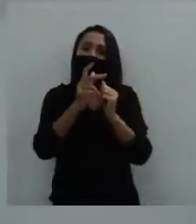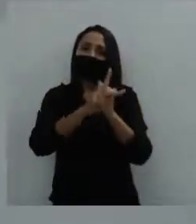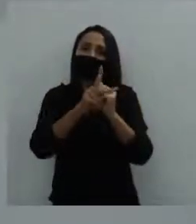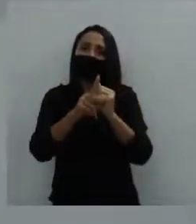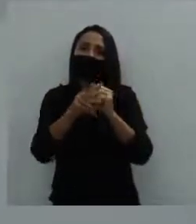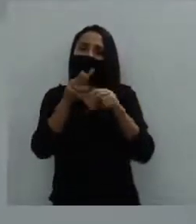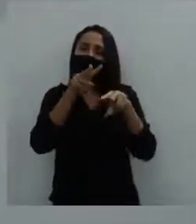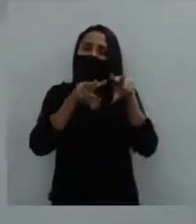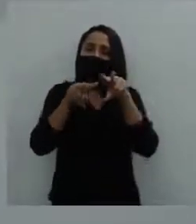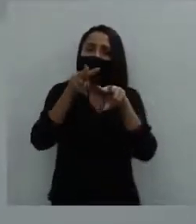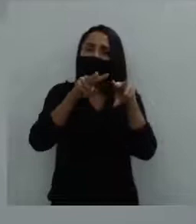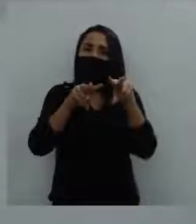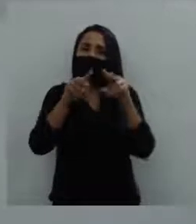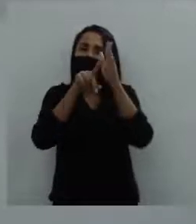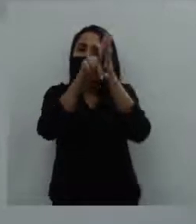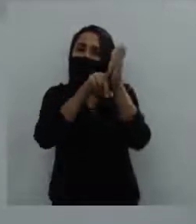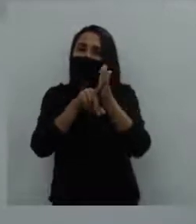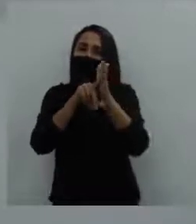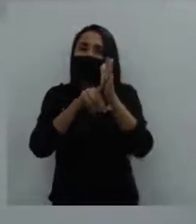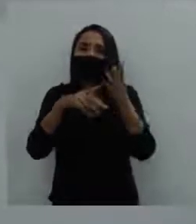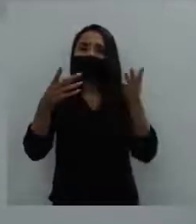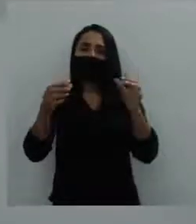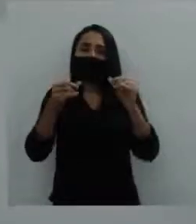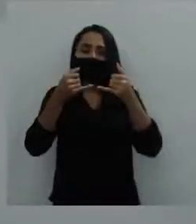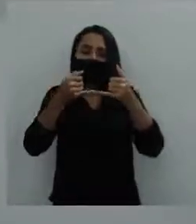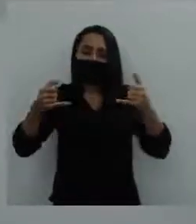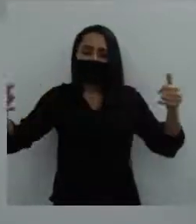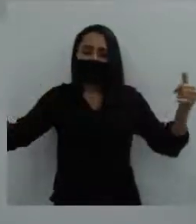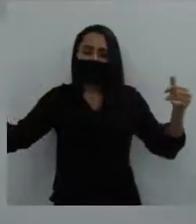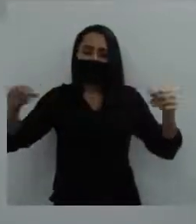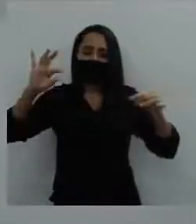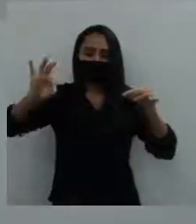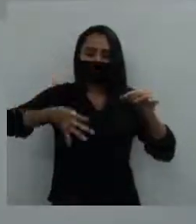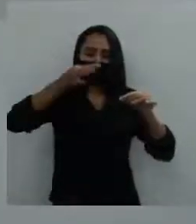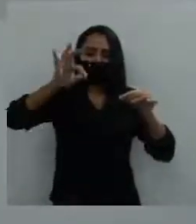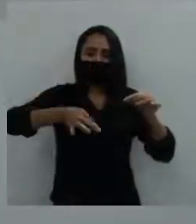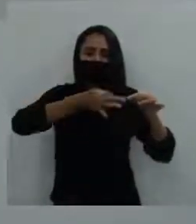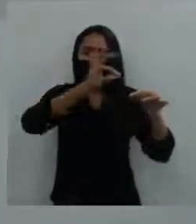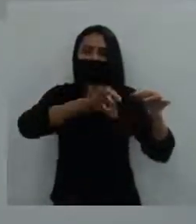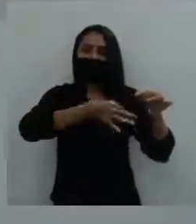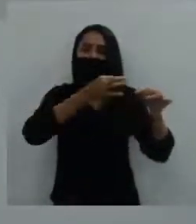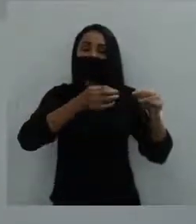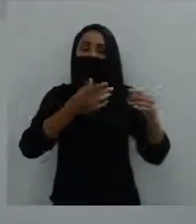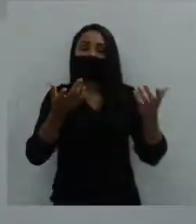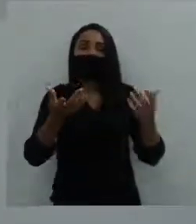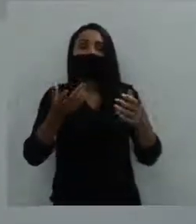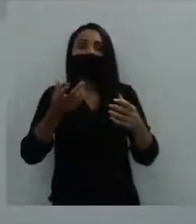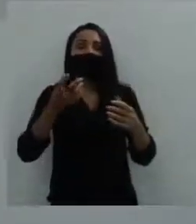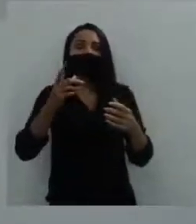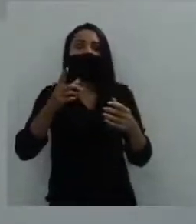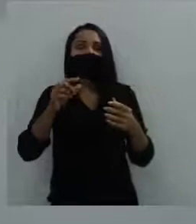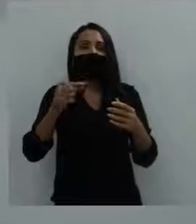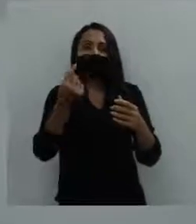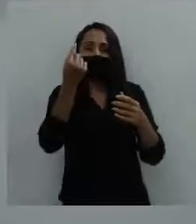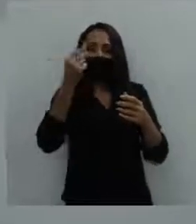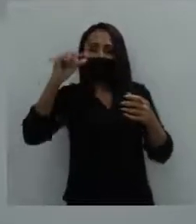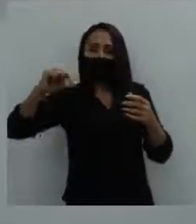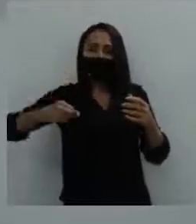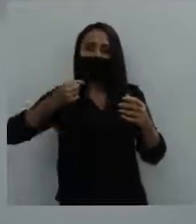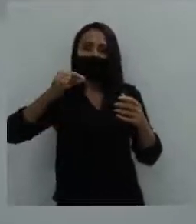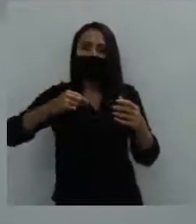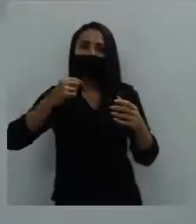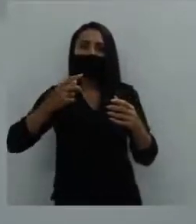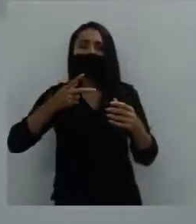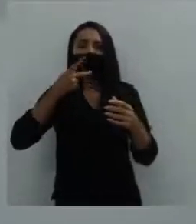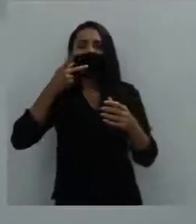analisassem isso. Olha só, a agulha e a linha. Prestem bem atenção. Era uma vez, Era uma vez uma agulha que disse a um